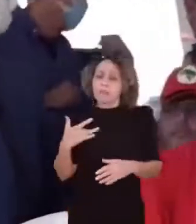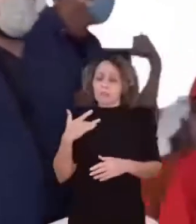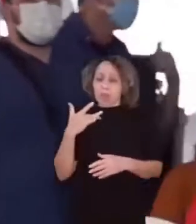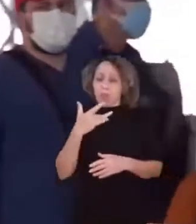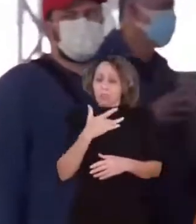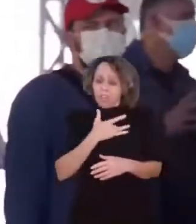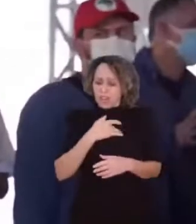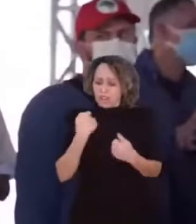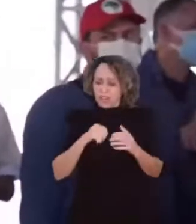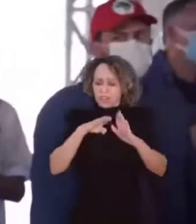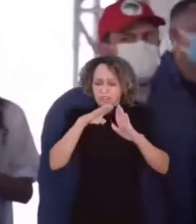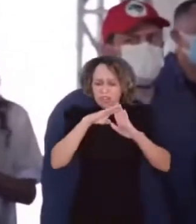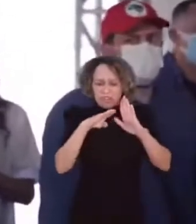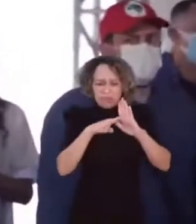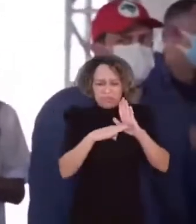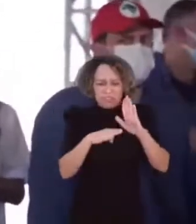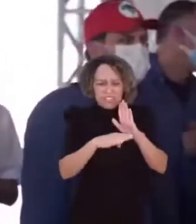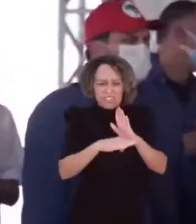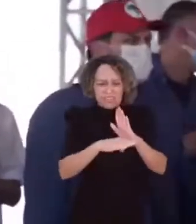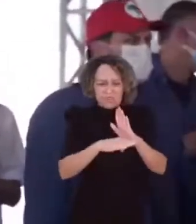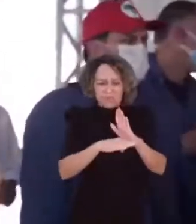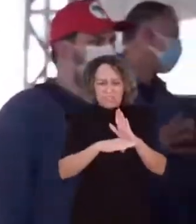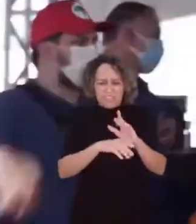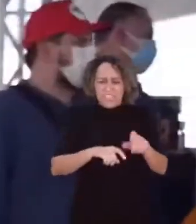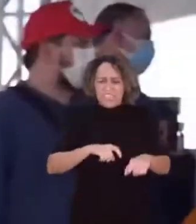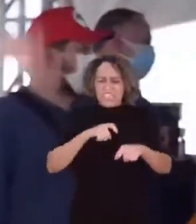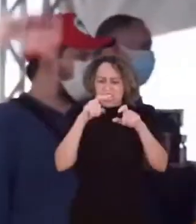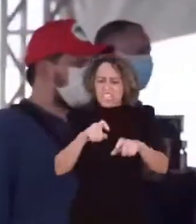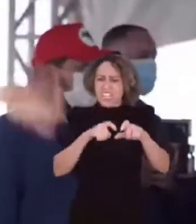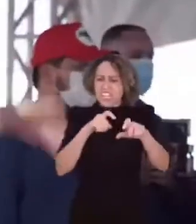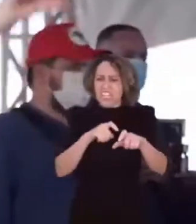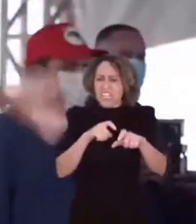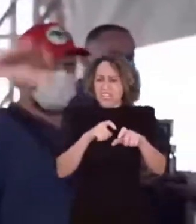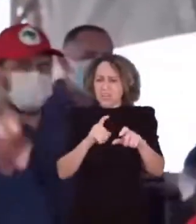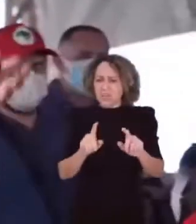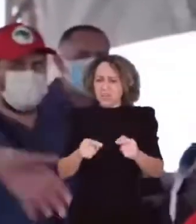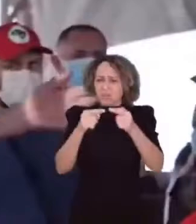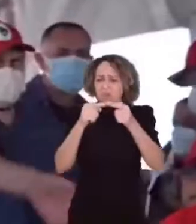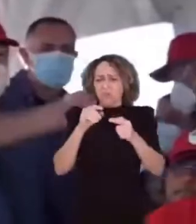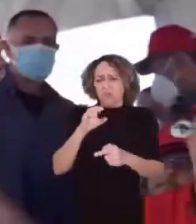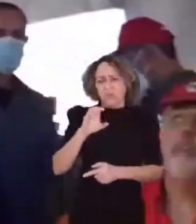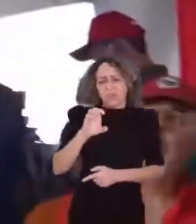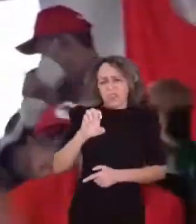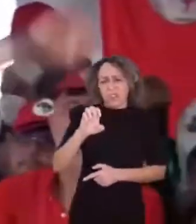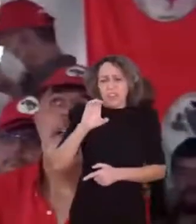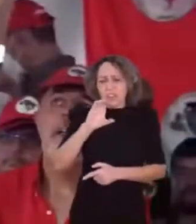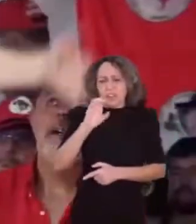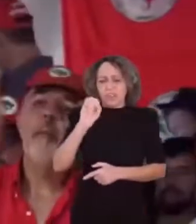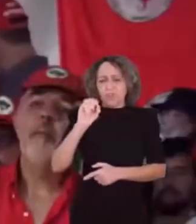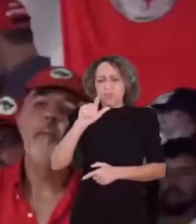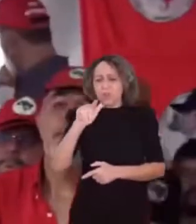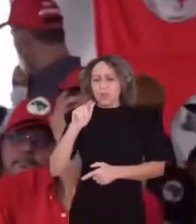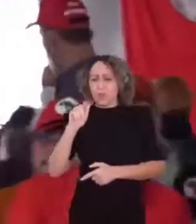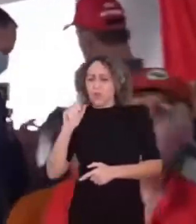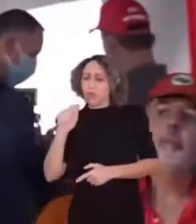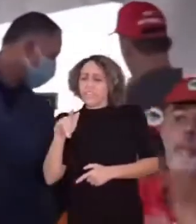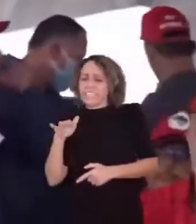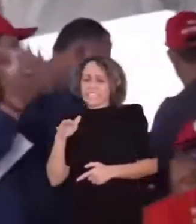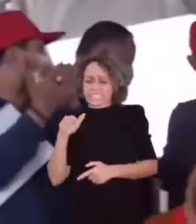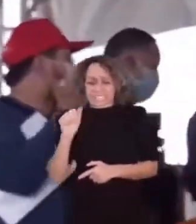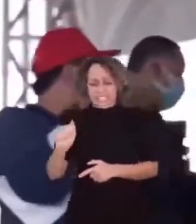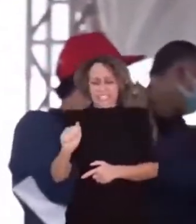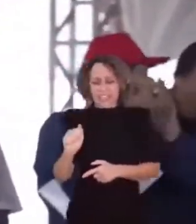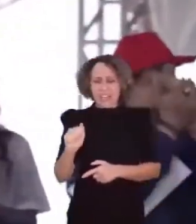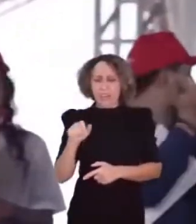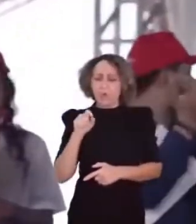aqui e acolá. O governo tem que assumir Plano Nacional de Agroecologia e apoiar que todo